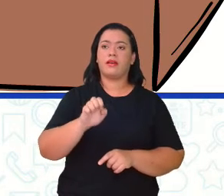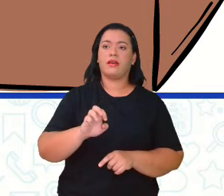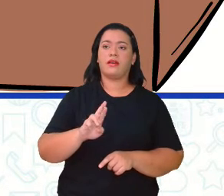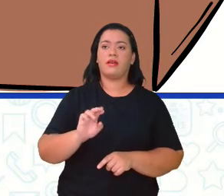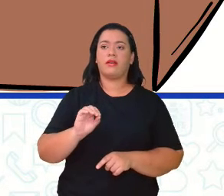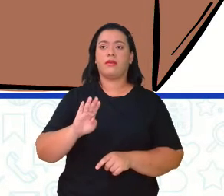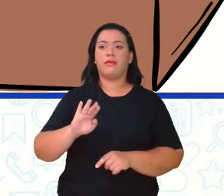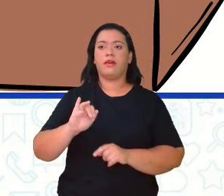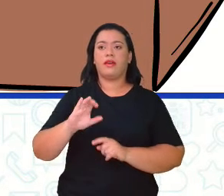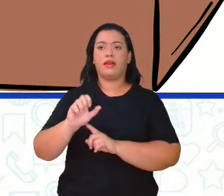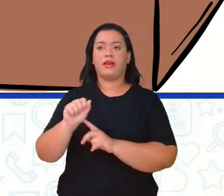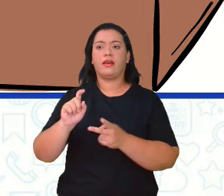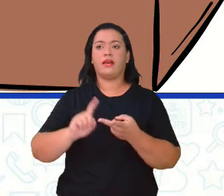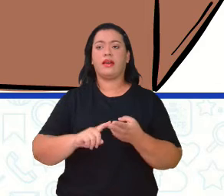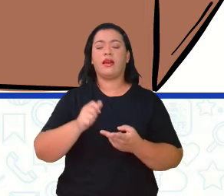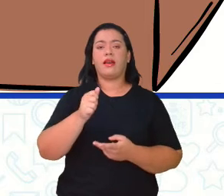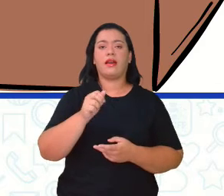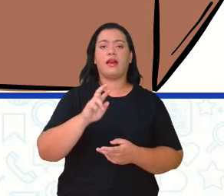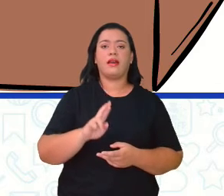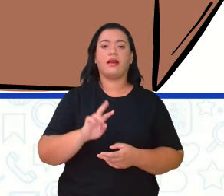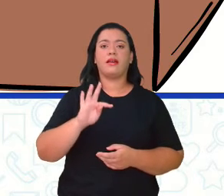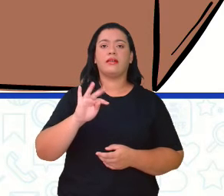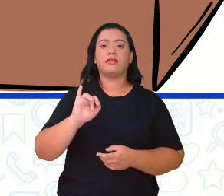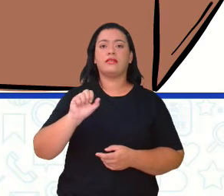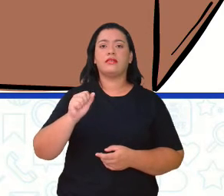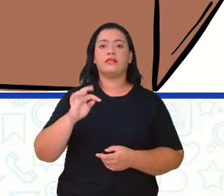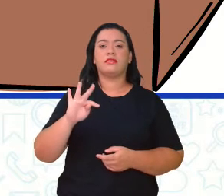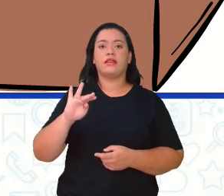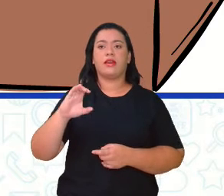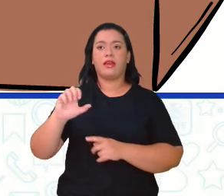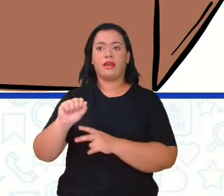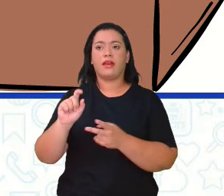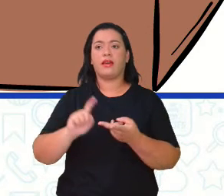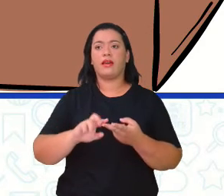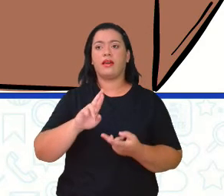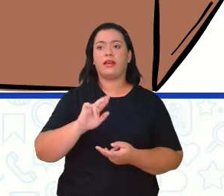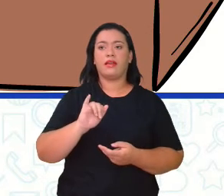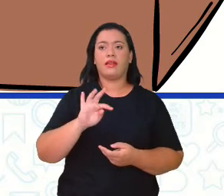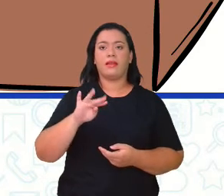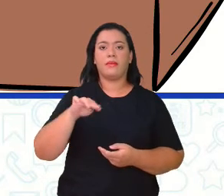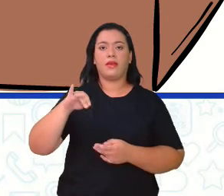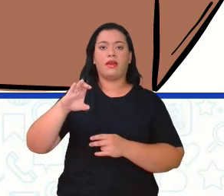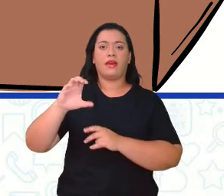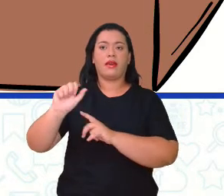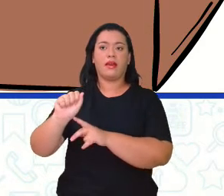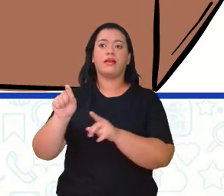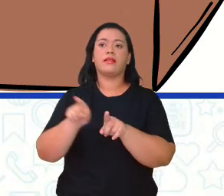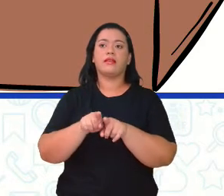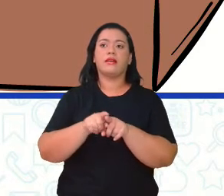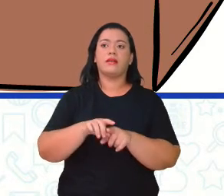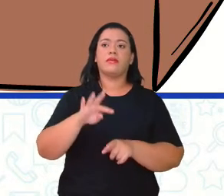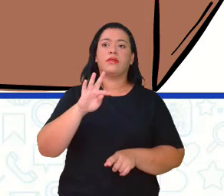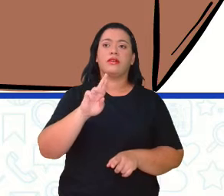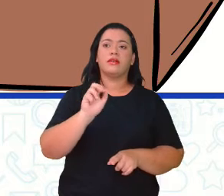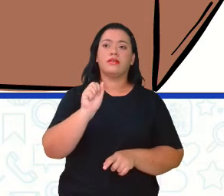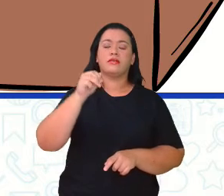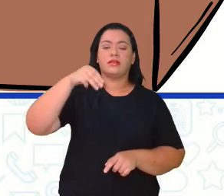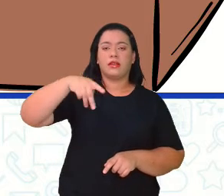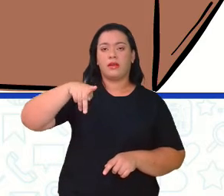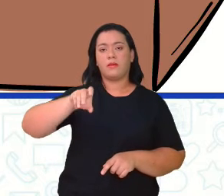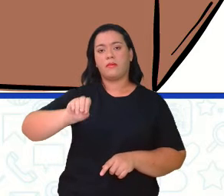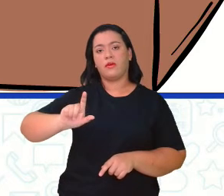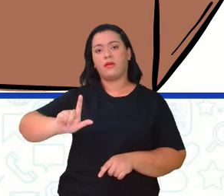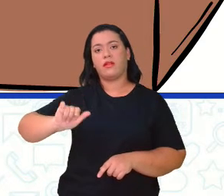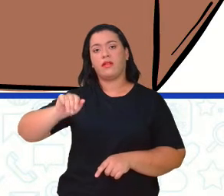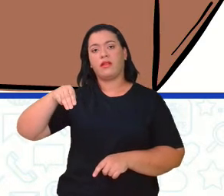artística, rítmica e trampolim. Cada uma dessas modalidades estão em aulas diferentes lá no